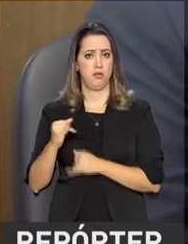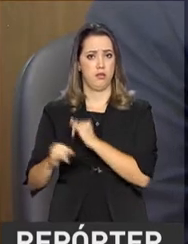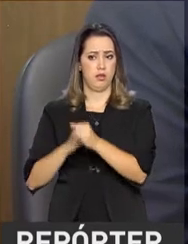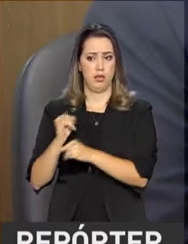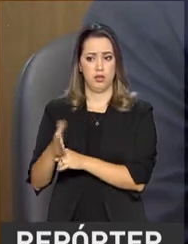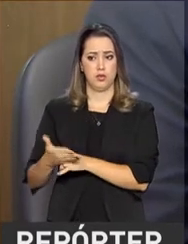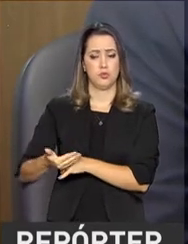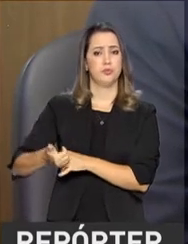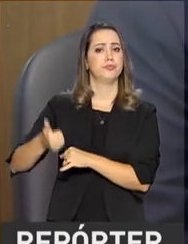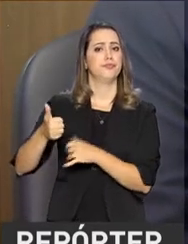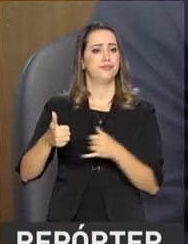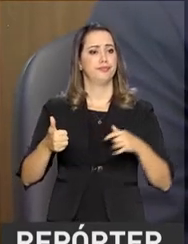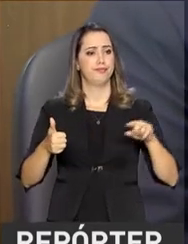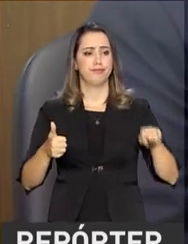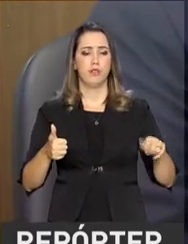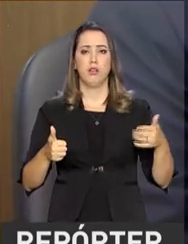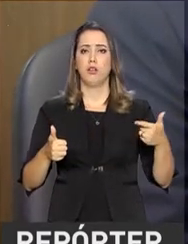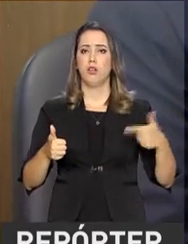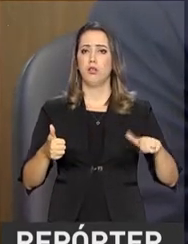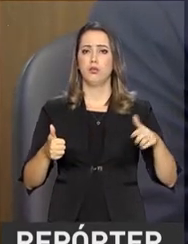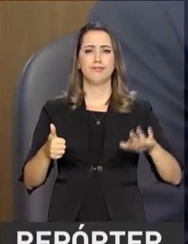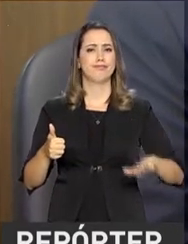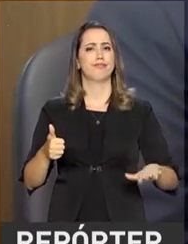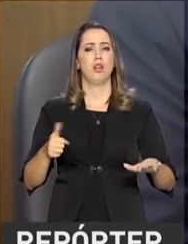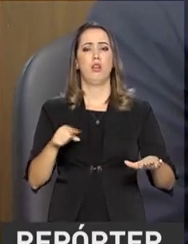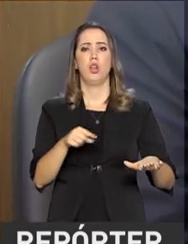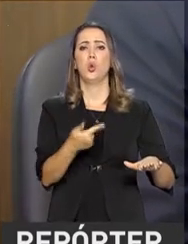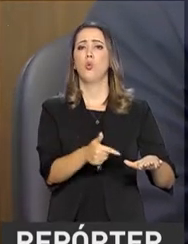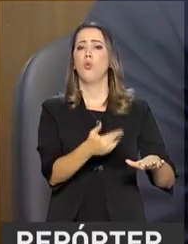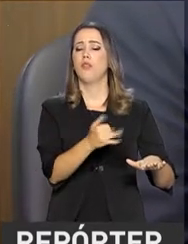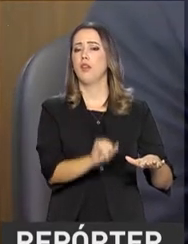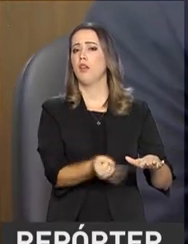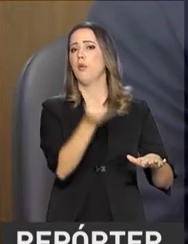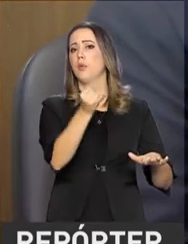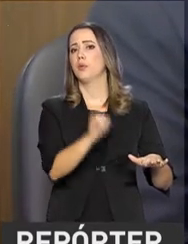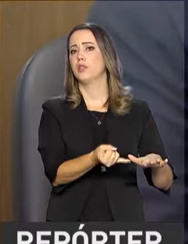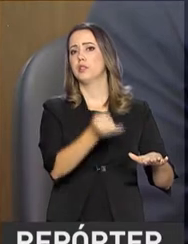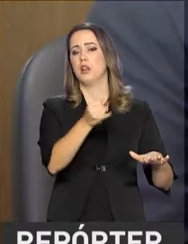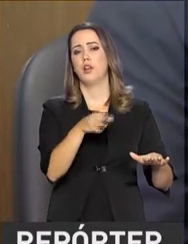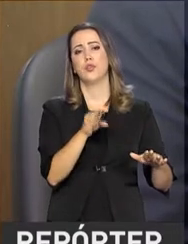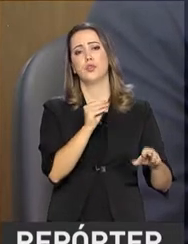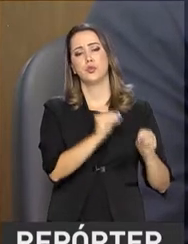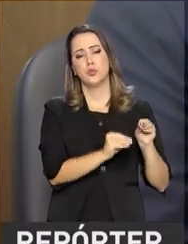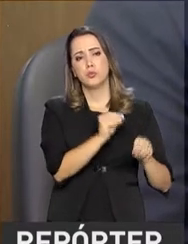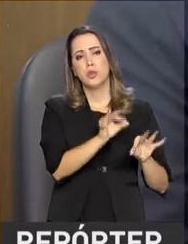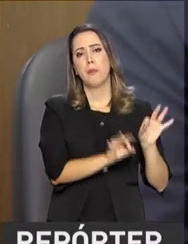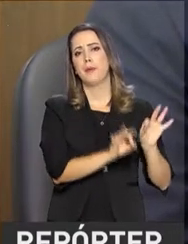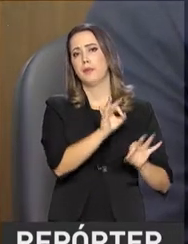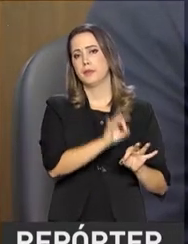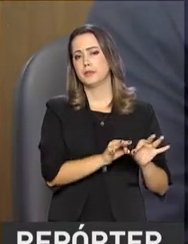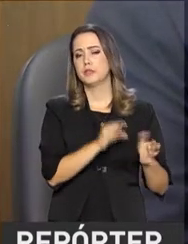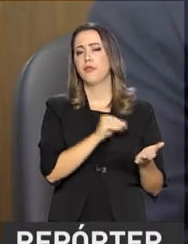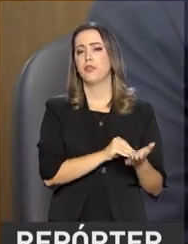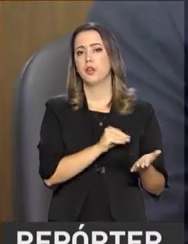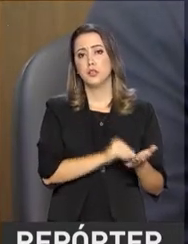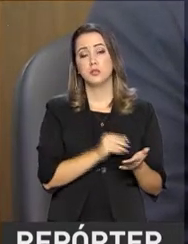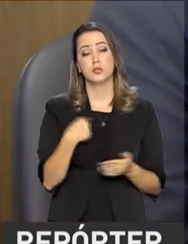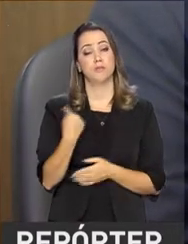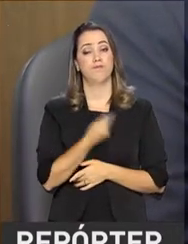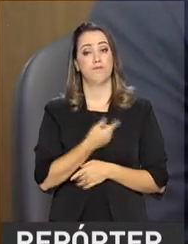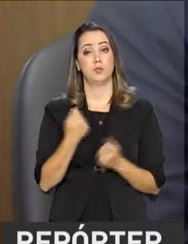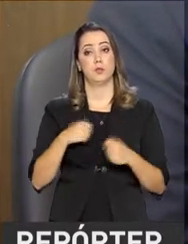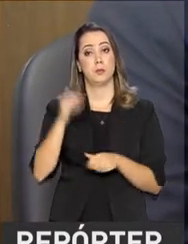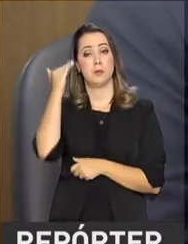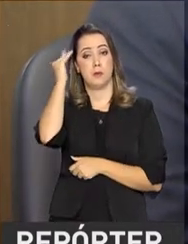ter uma vida com muito mais oportunidades ela vai ter sido muito mais bem preparada essa é a razão de nós entendemos